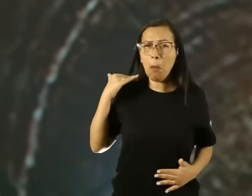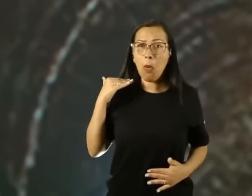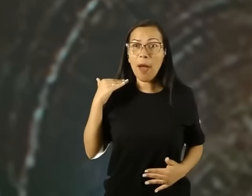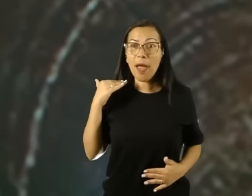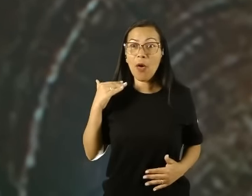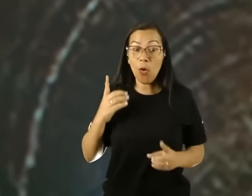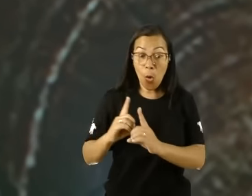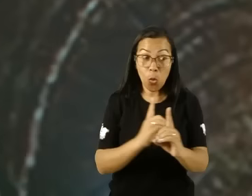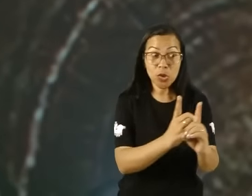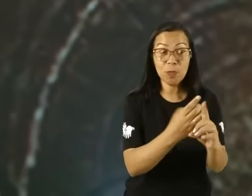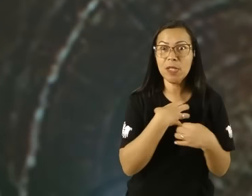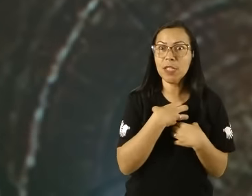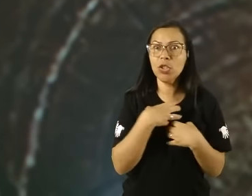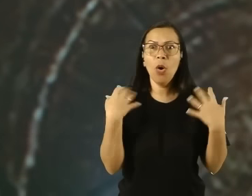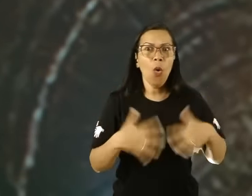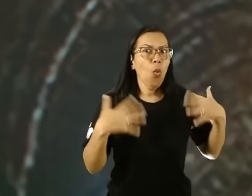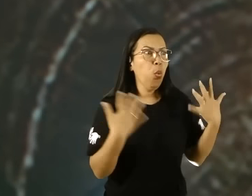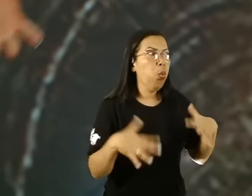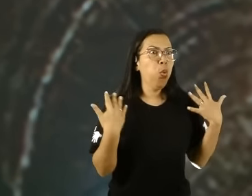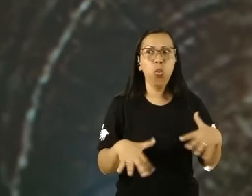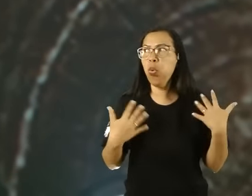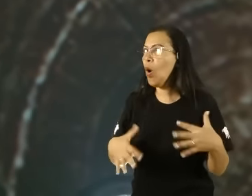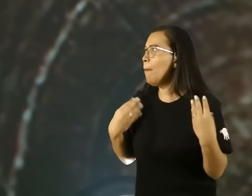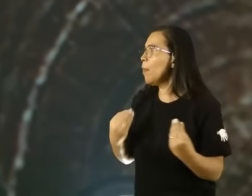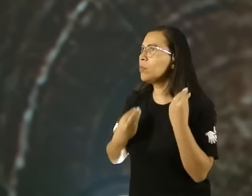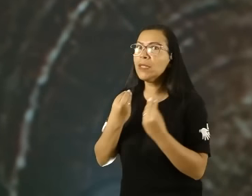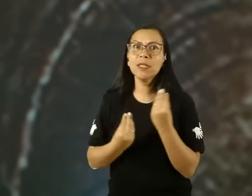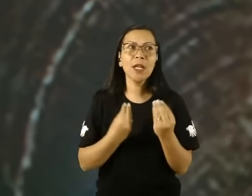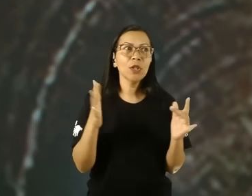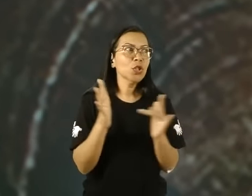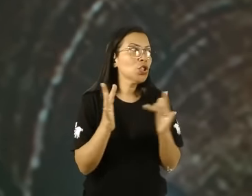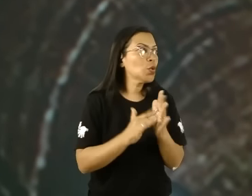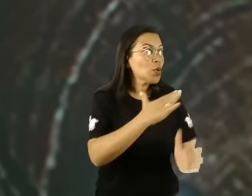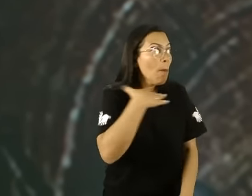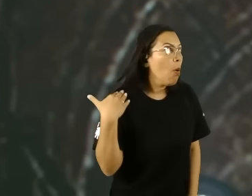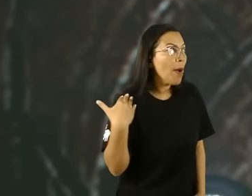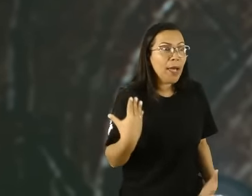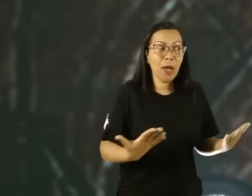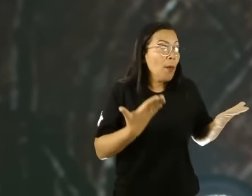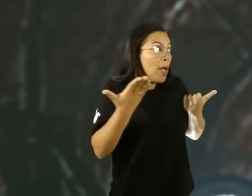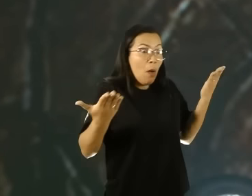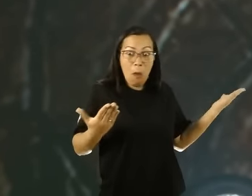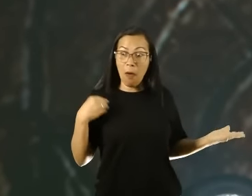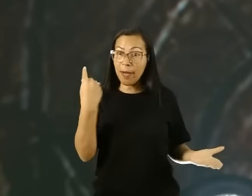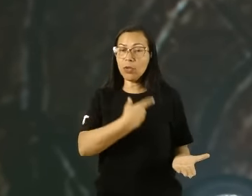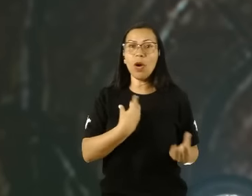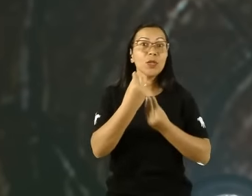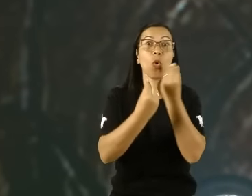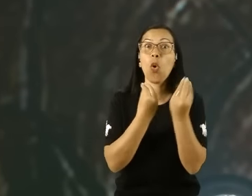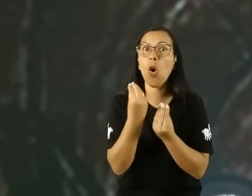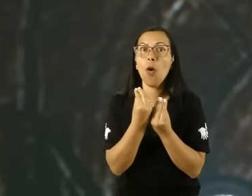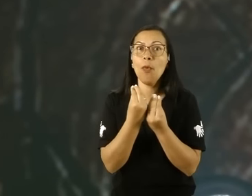crianças assustadas, porque de repente não é mais popular ser cristão. Eu não estou mais do lado do Cristo que faz milagre, que